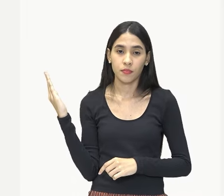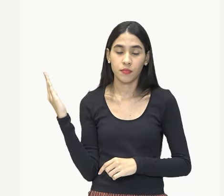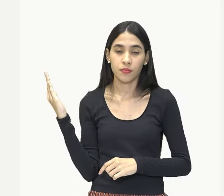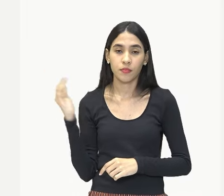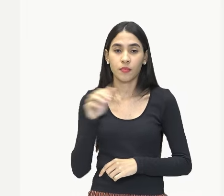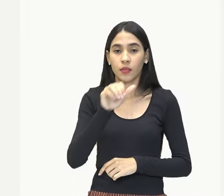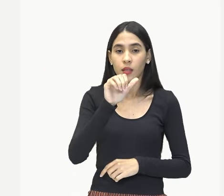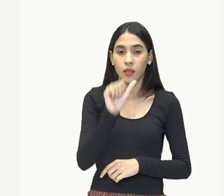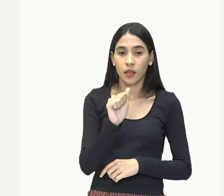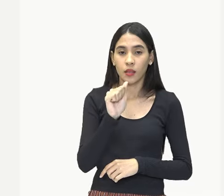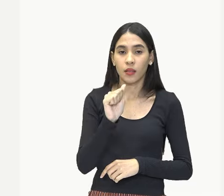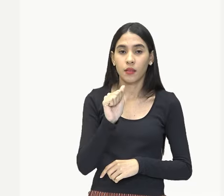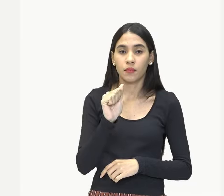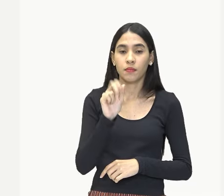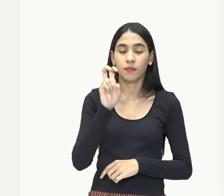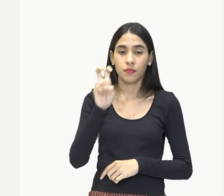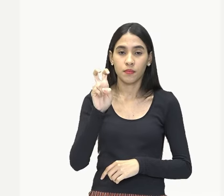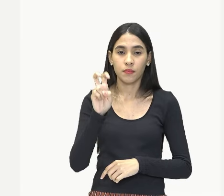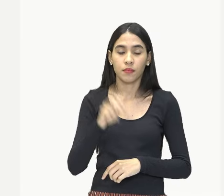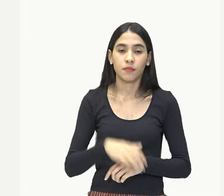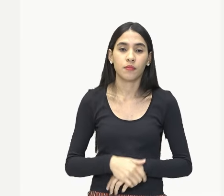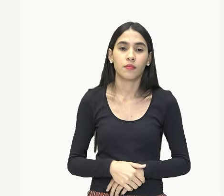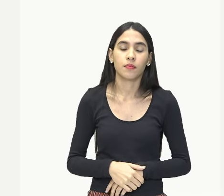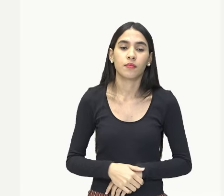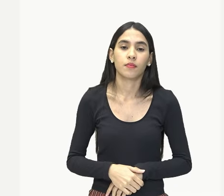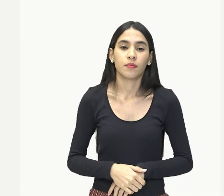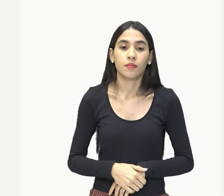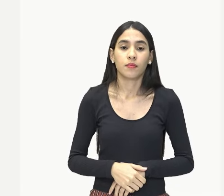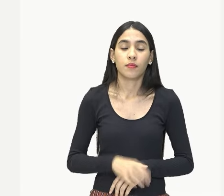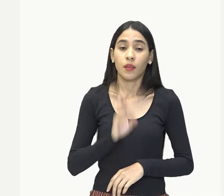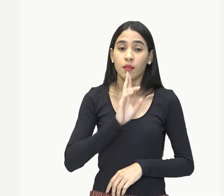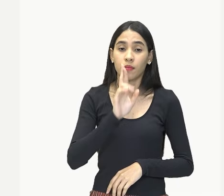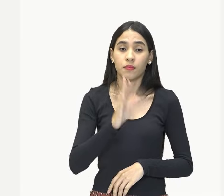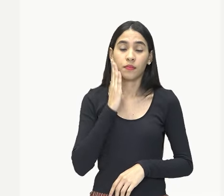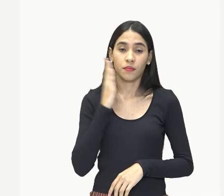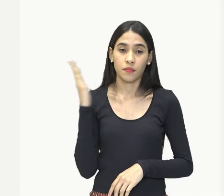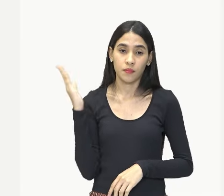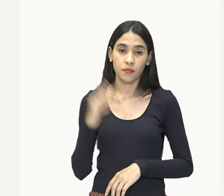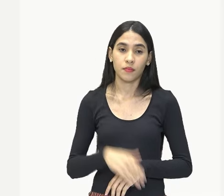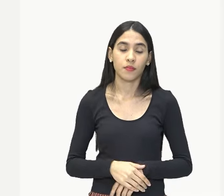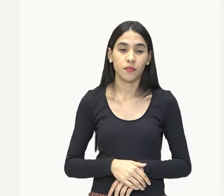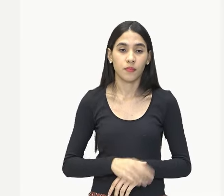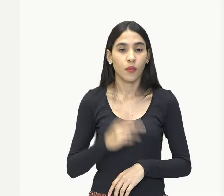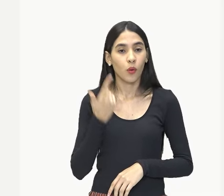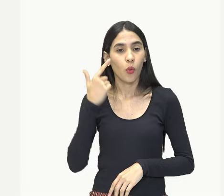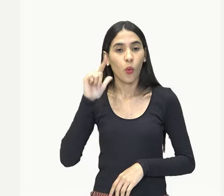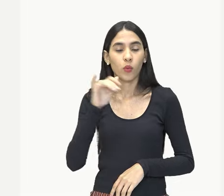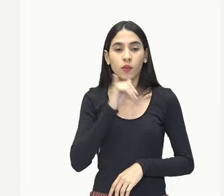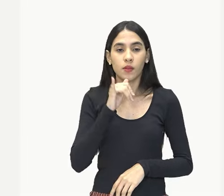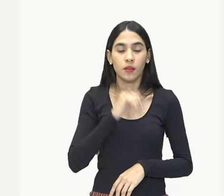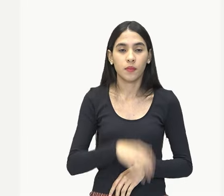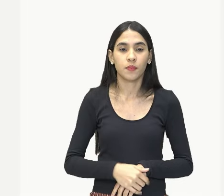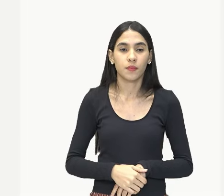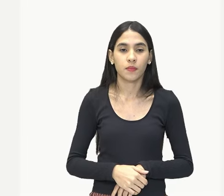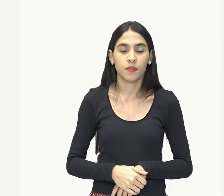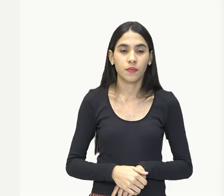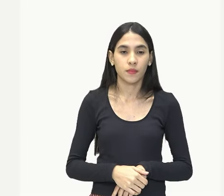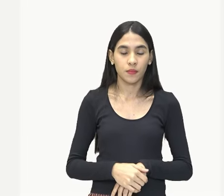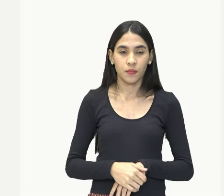A elevado a 5. Está aí o resultado. O próximo